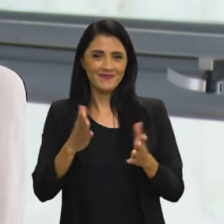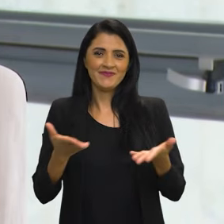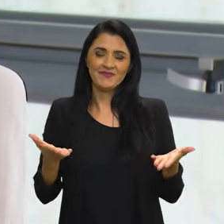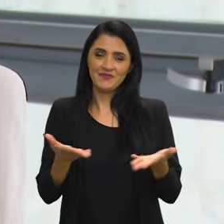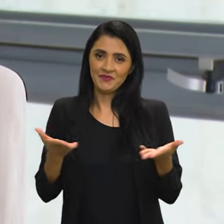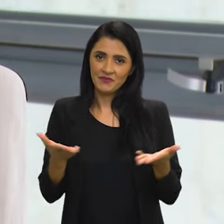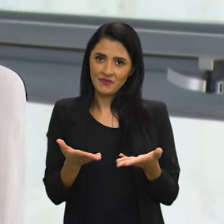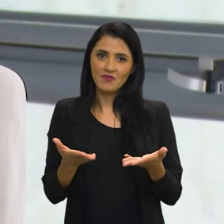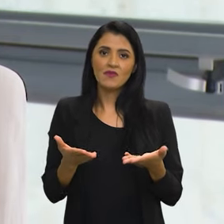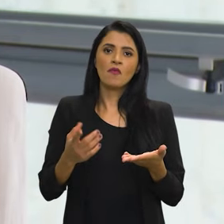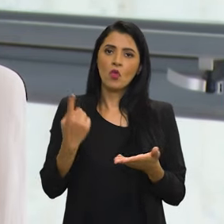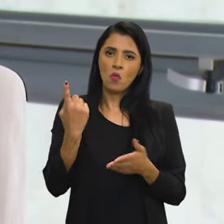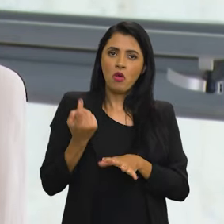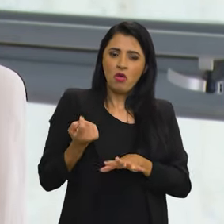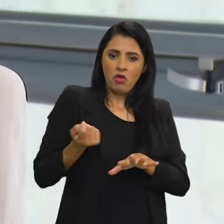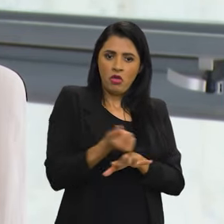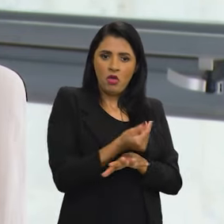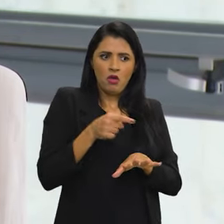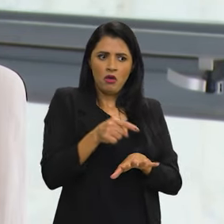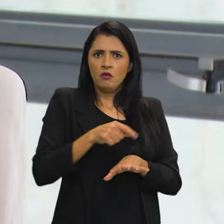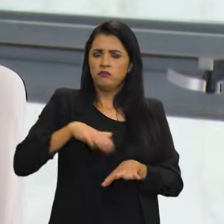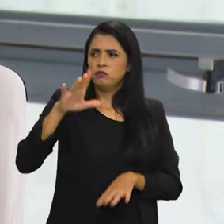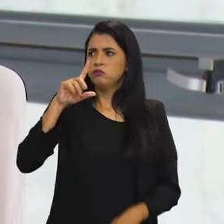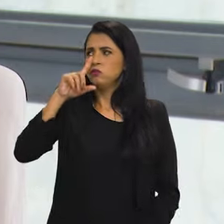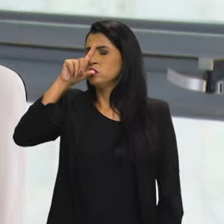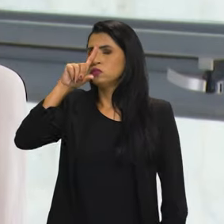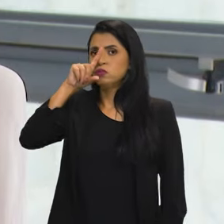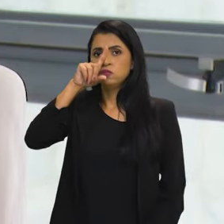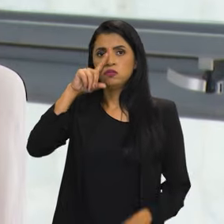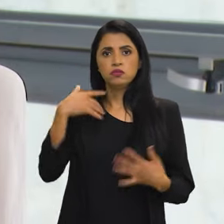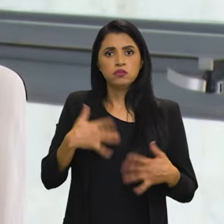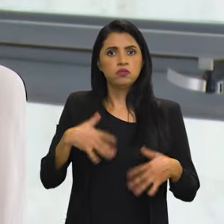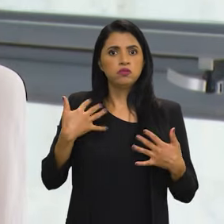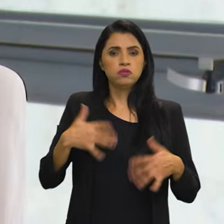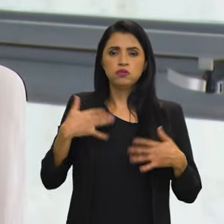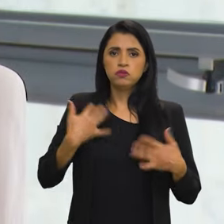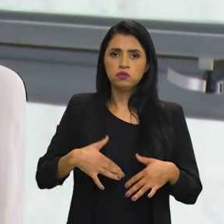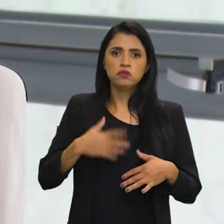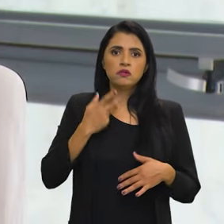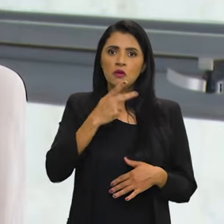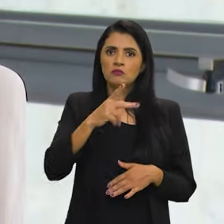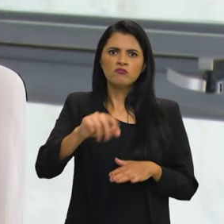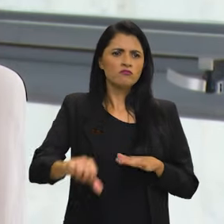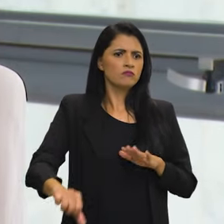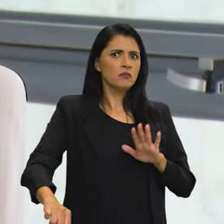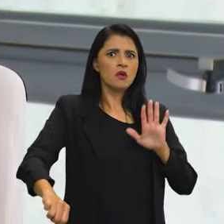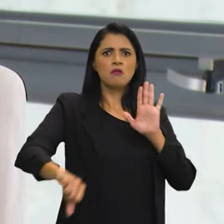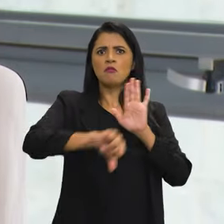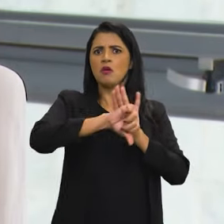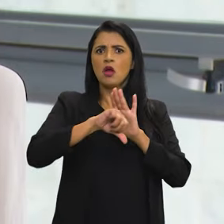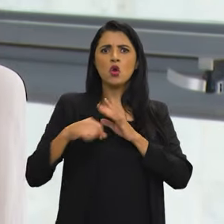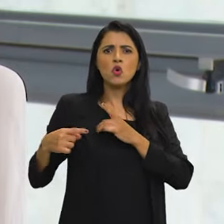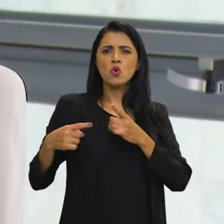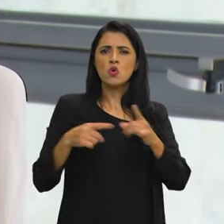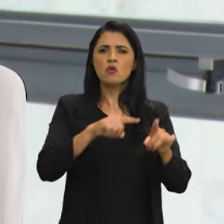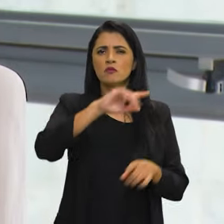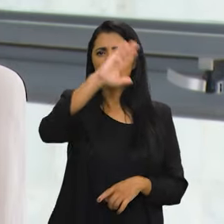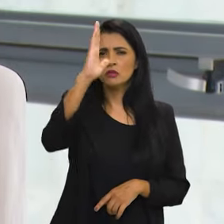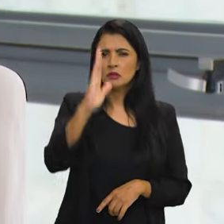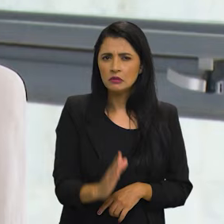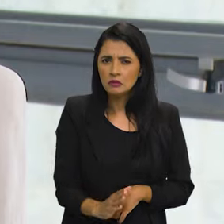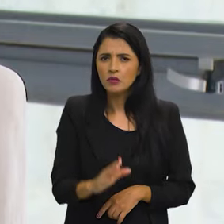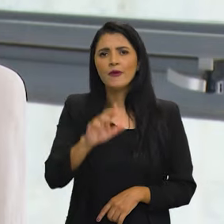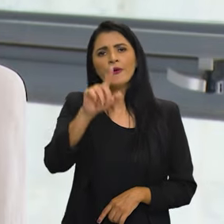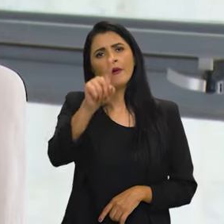mais recente uma das fake news mais perigosas eu diria assim criminosa contra o